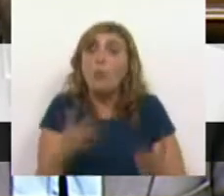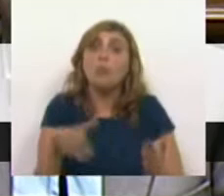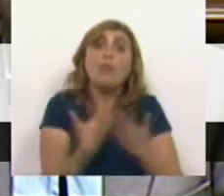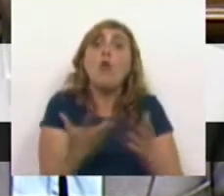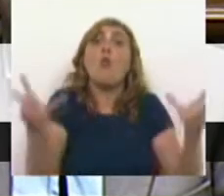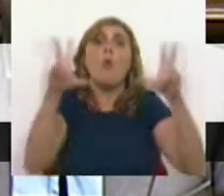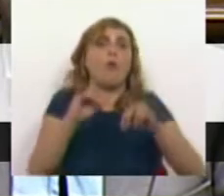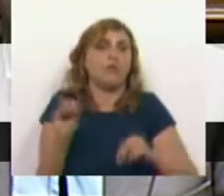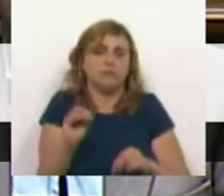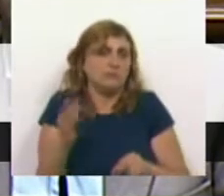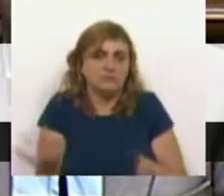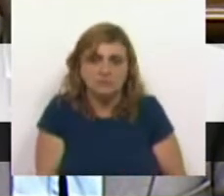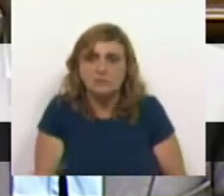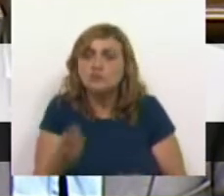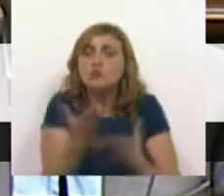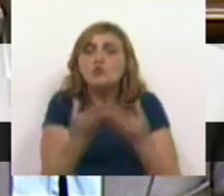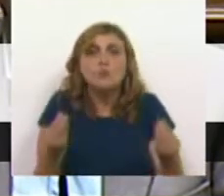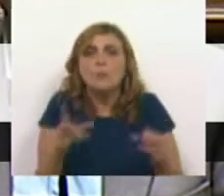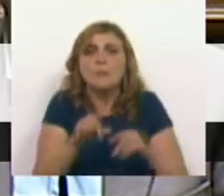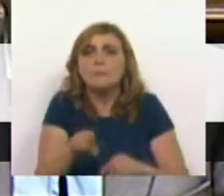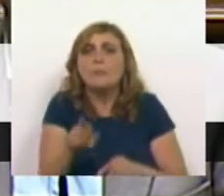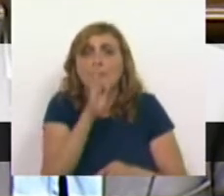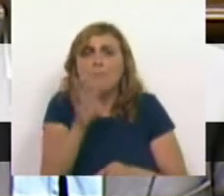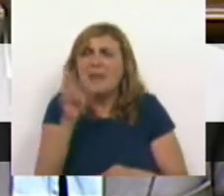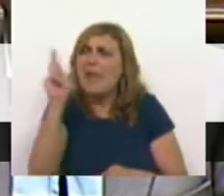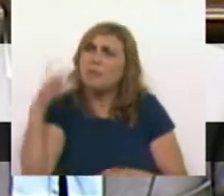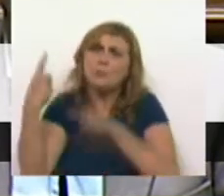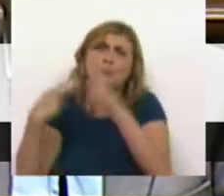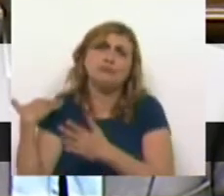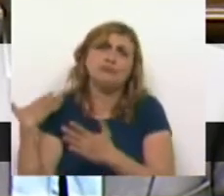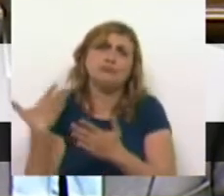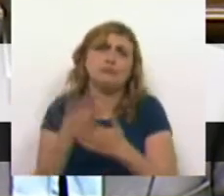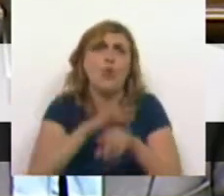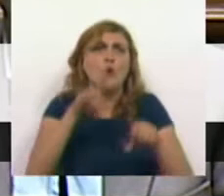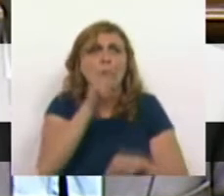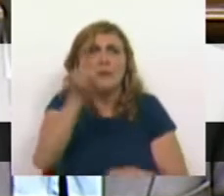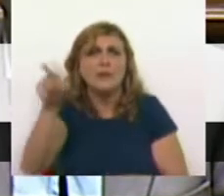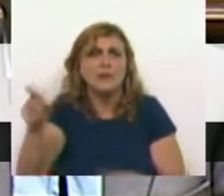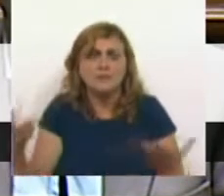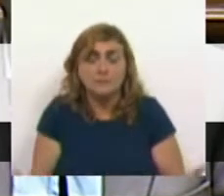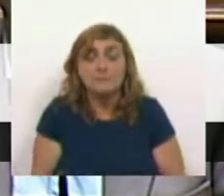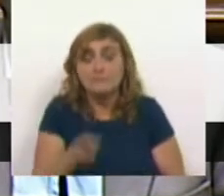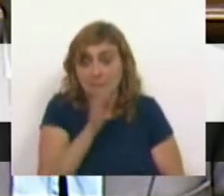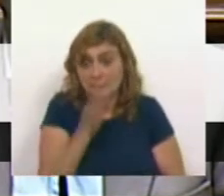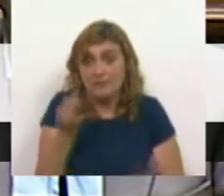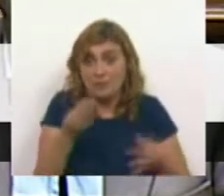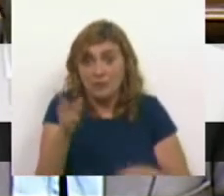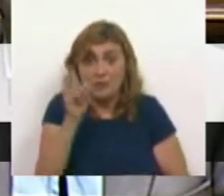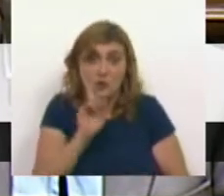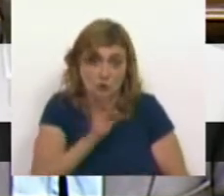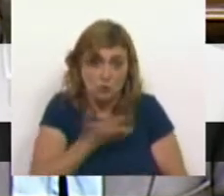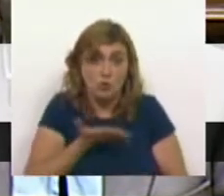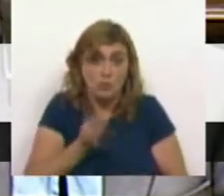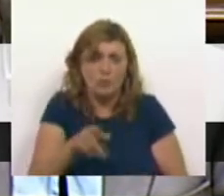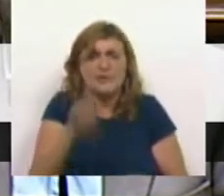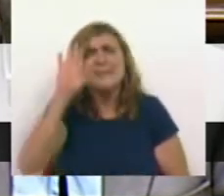de novo, não é nova como solução, é praticada há anos nos nossos hospitais. E na prática, a senhora deputada Isabel Galriça